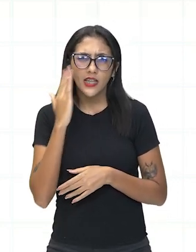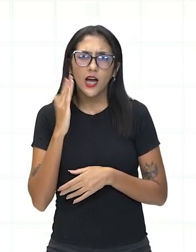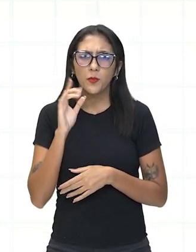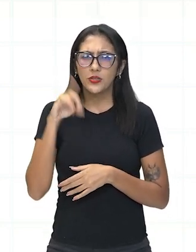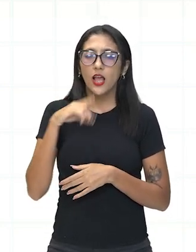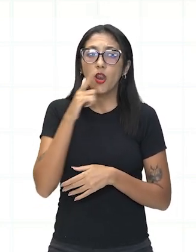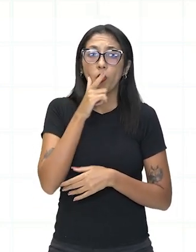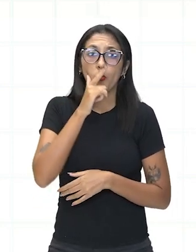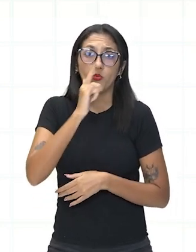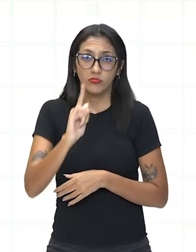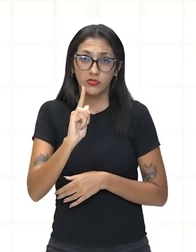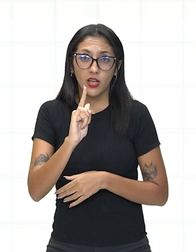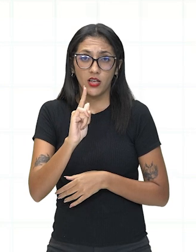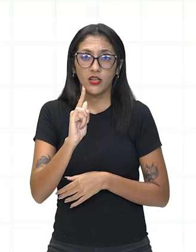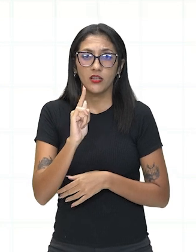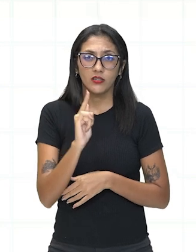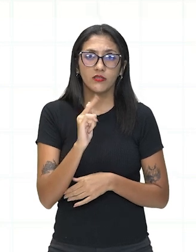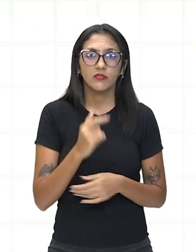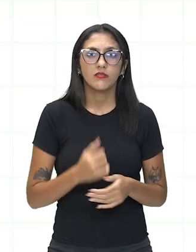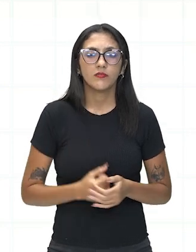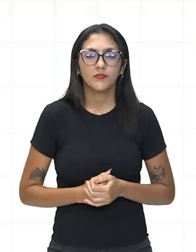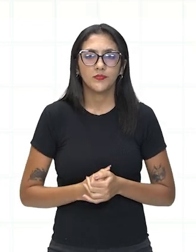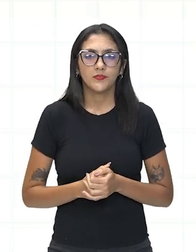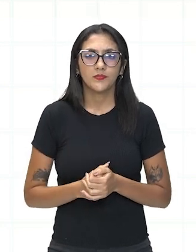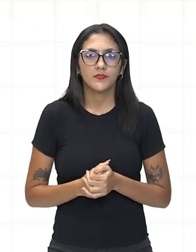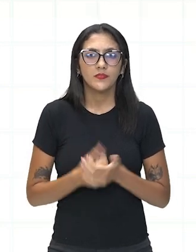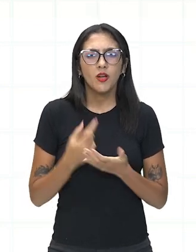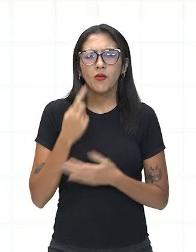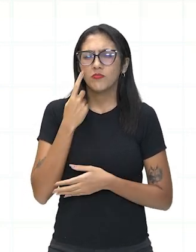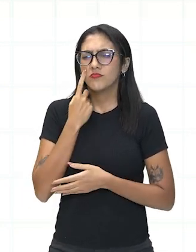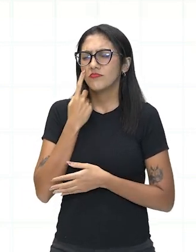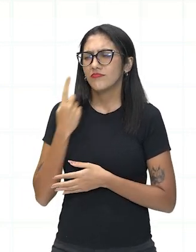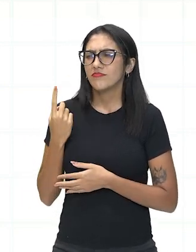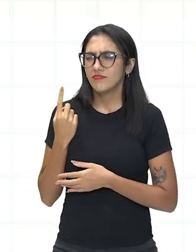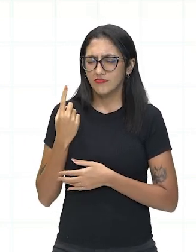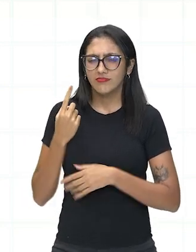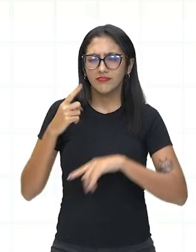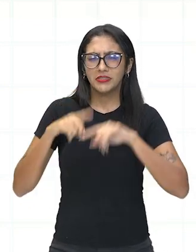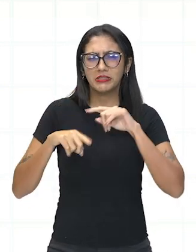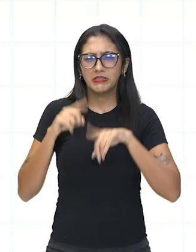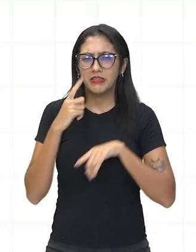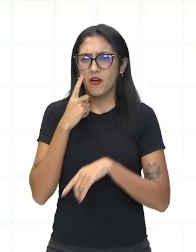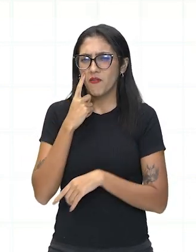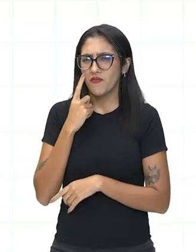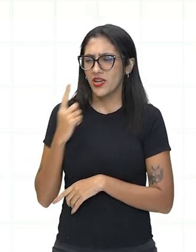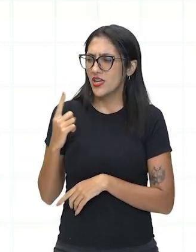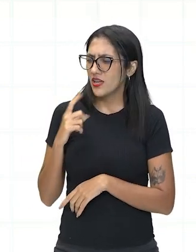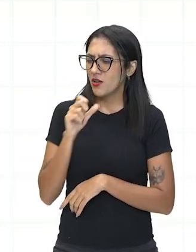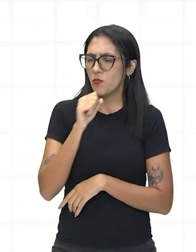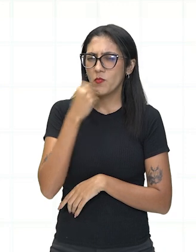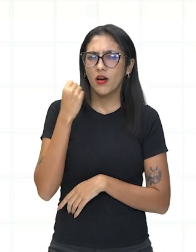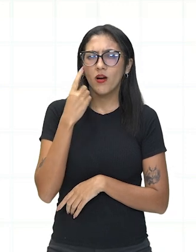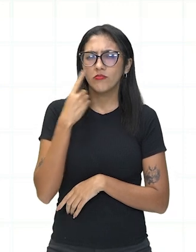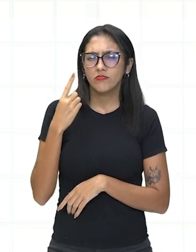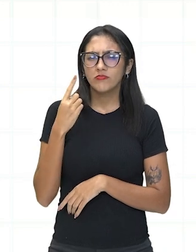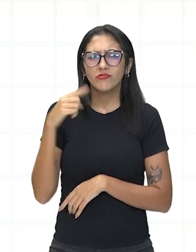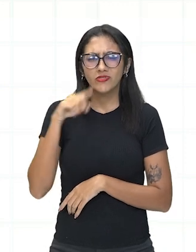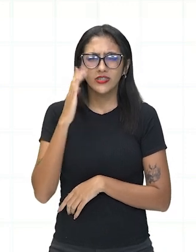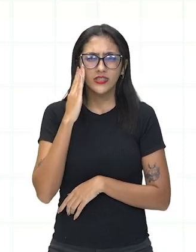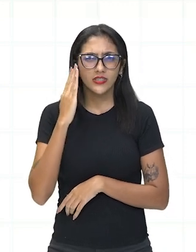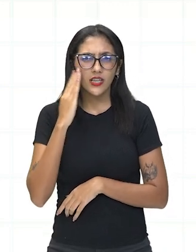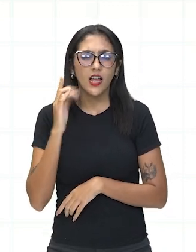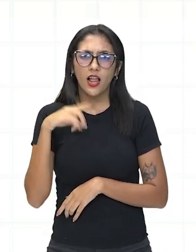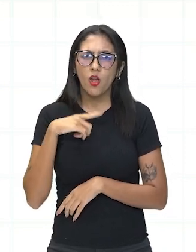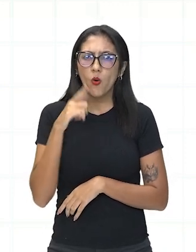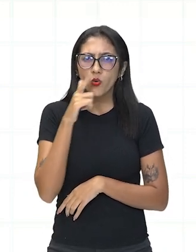cook? E aí, por esse produto que ela fez aí, hein, gente? Essa cara que ela fez. Sim ou não?